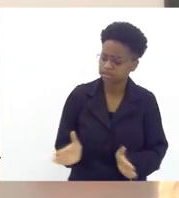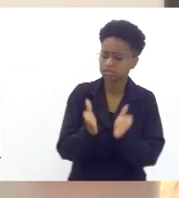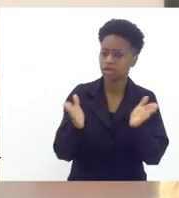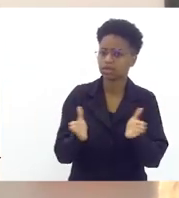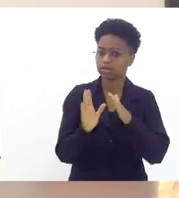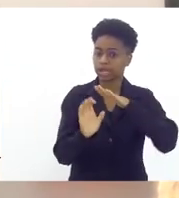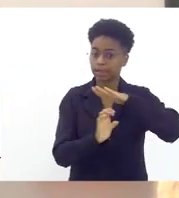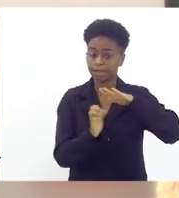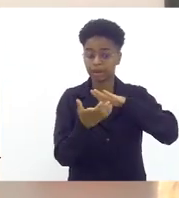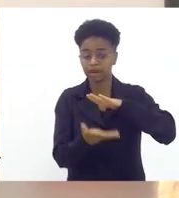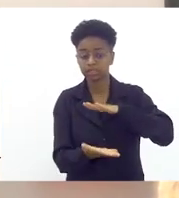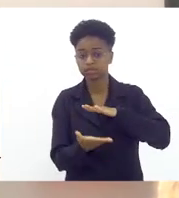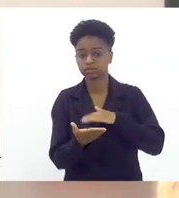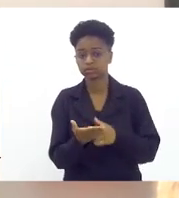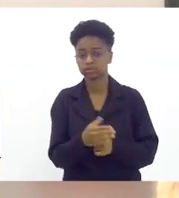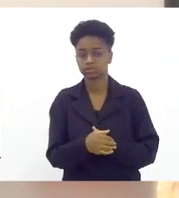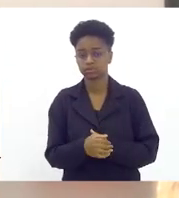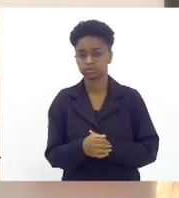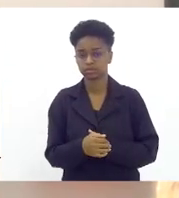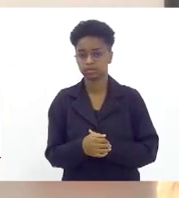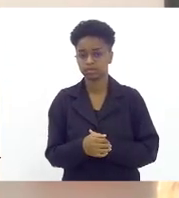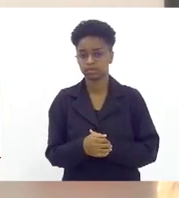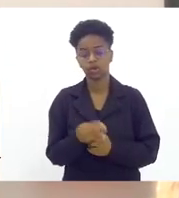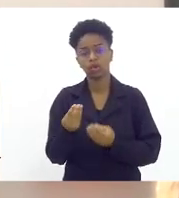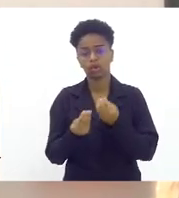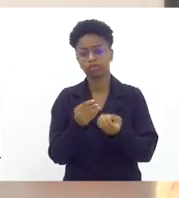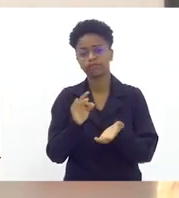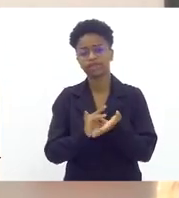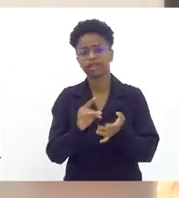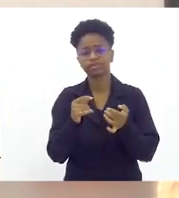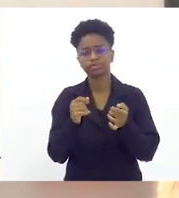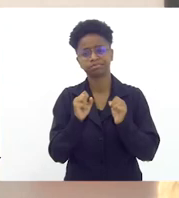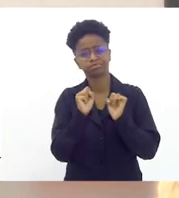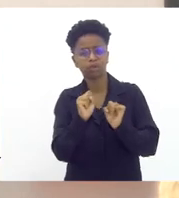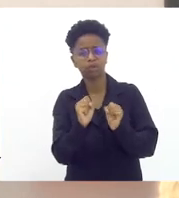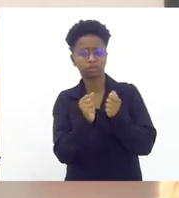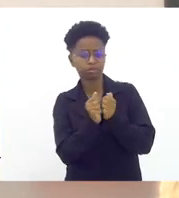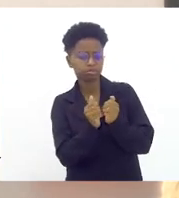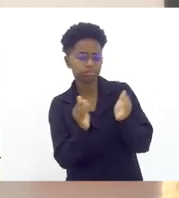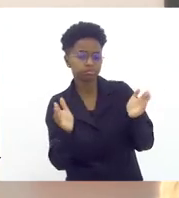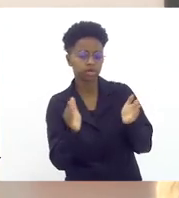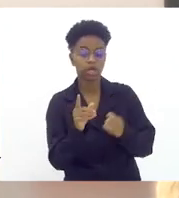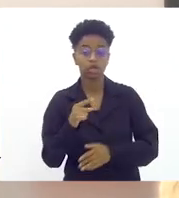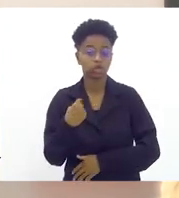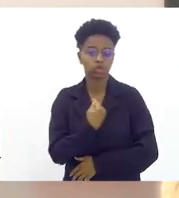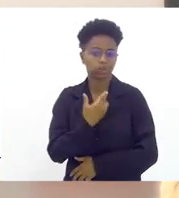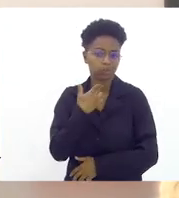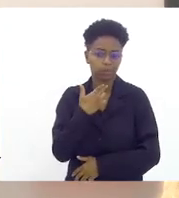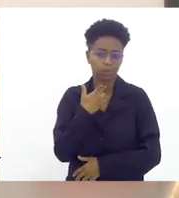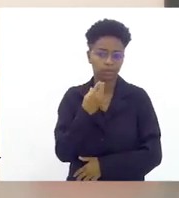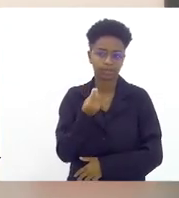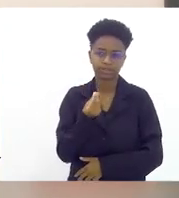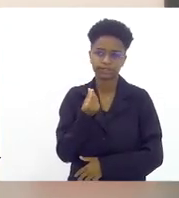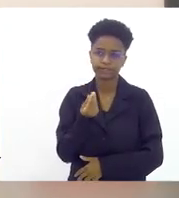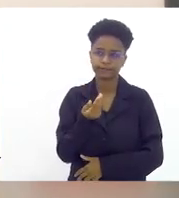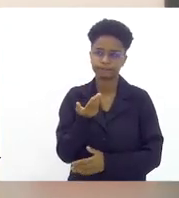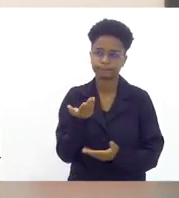elas possam ter essa abertura. Né? A gente também não pode ser